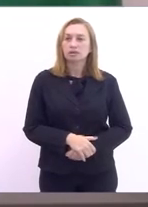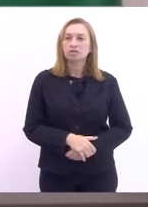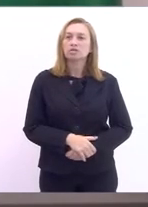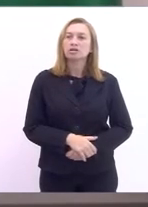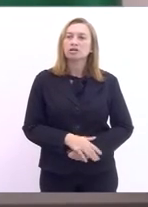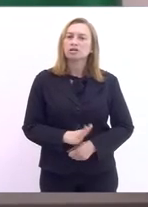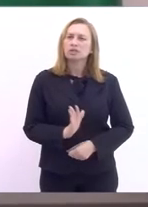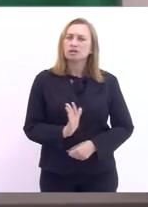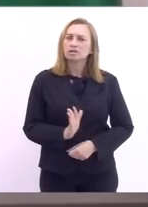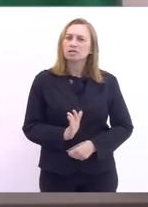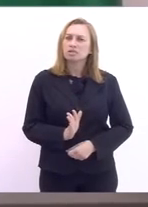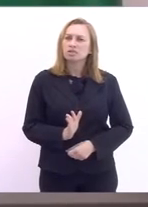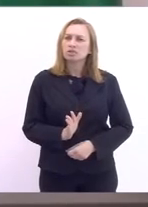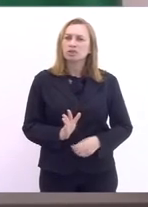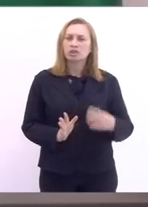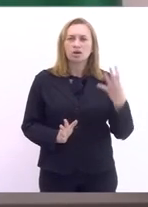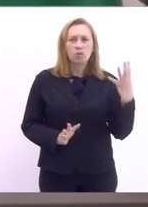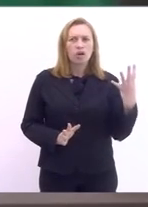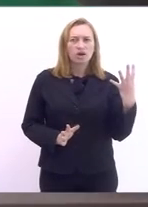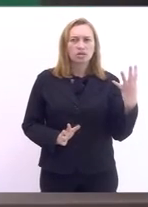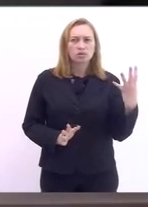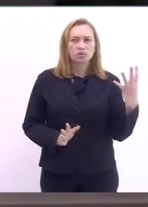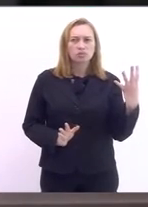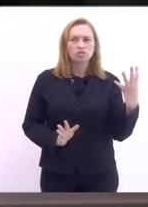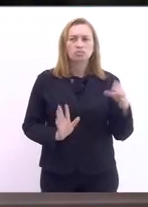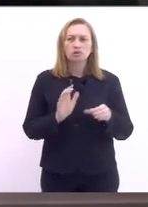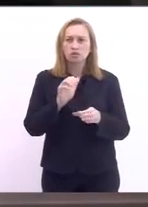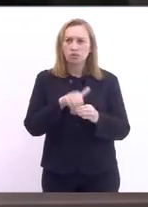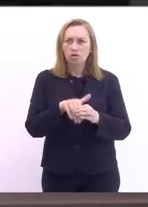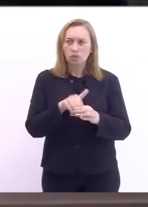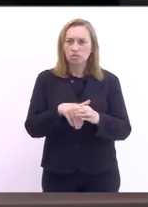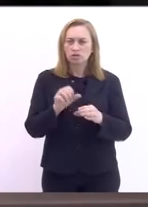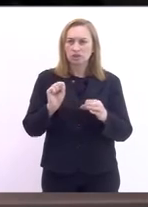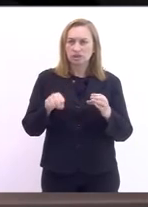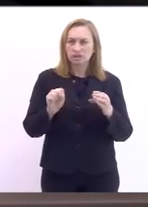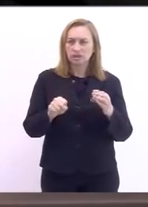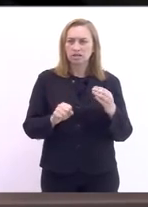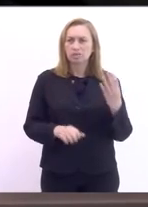há 4 votos consignados.